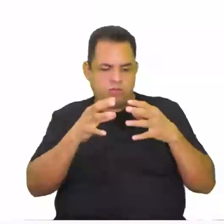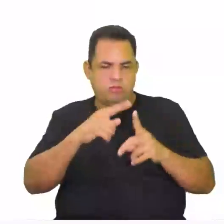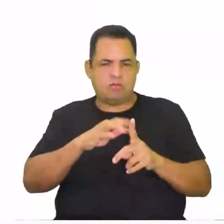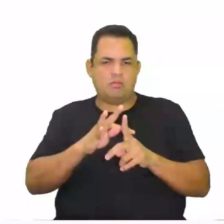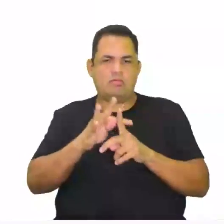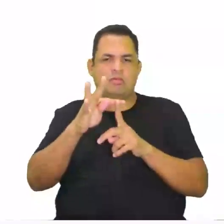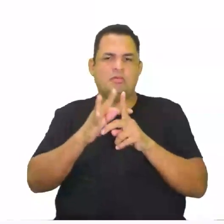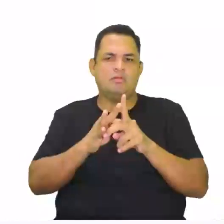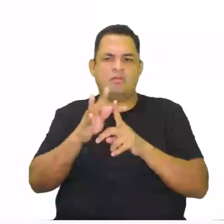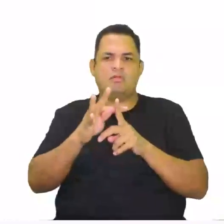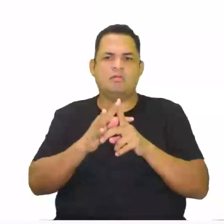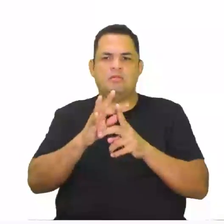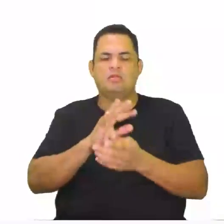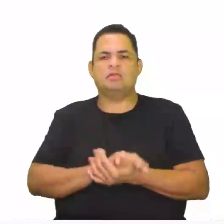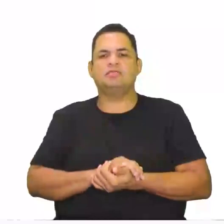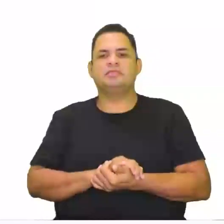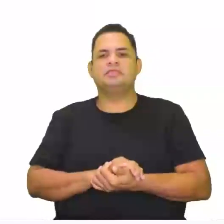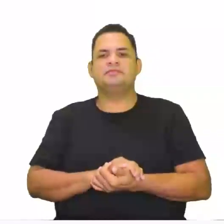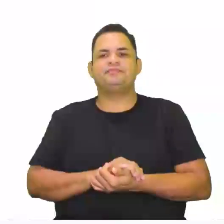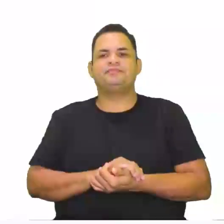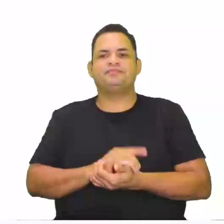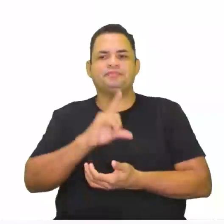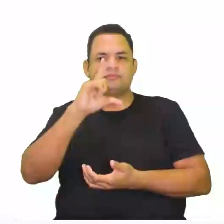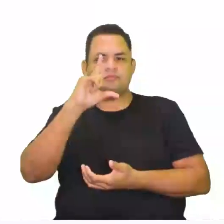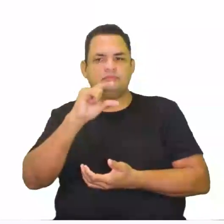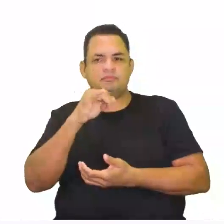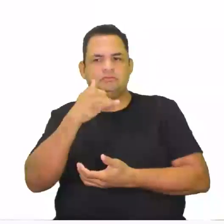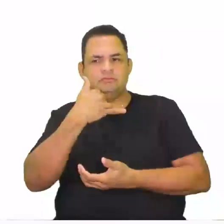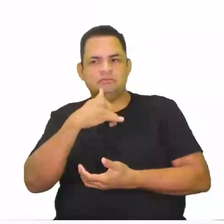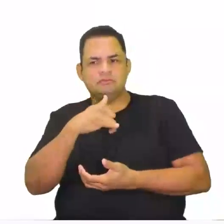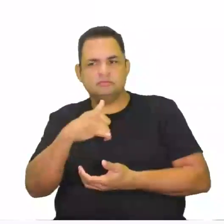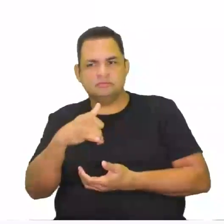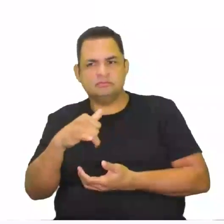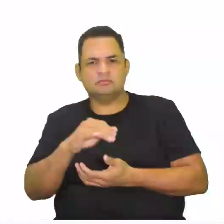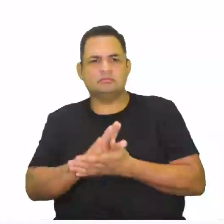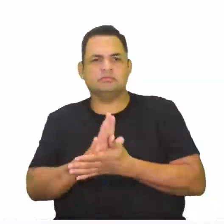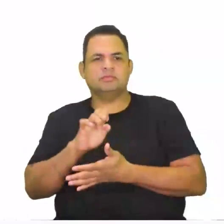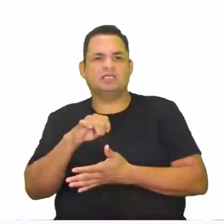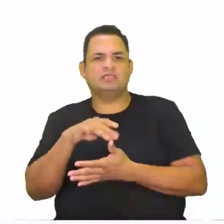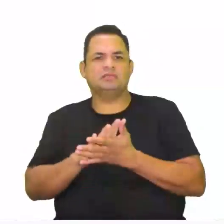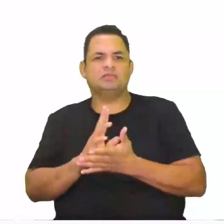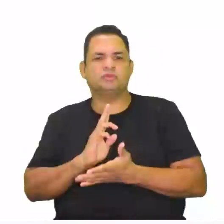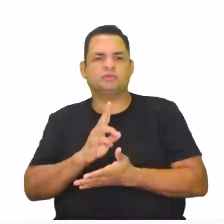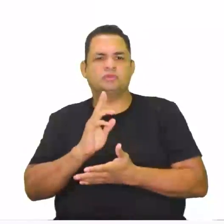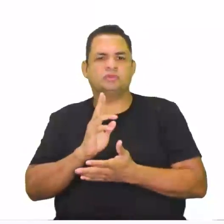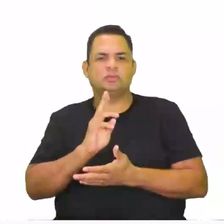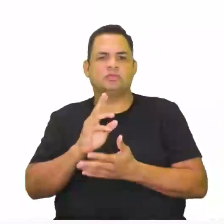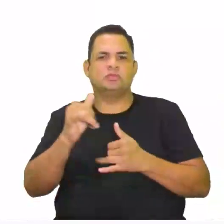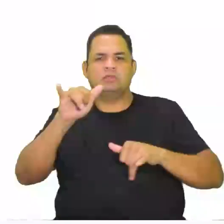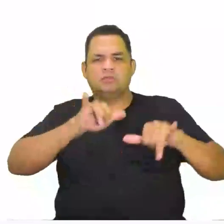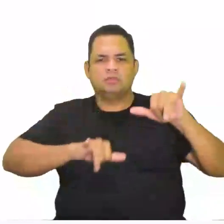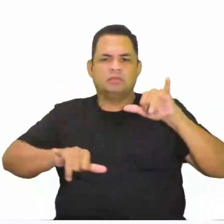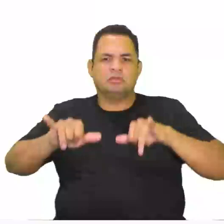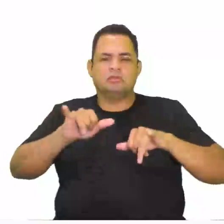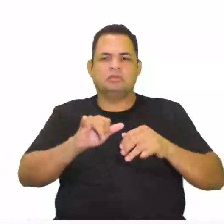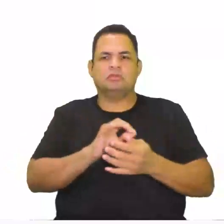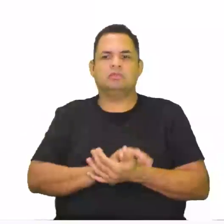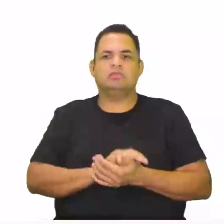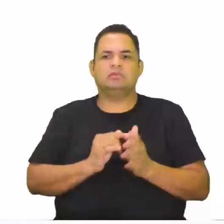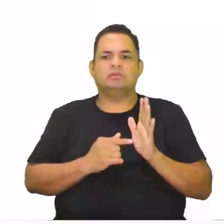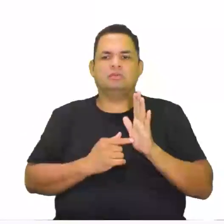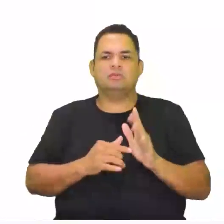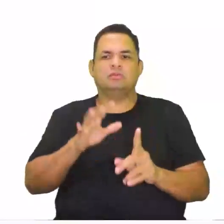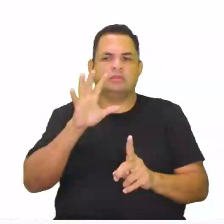e temperatura ambientes para diminuir a energia gasta durante o processo químico, o